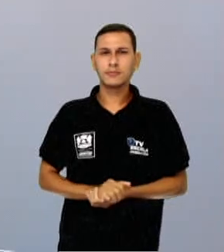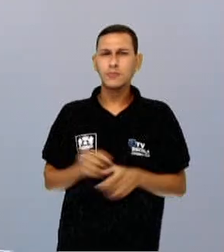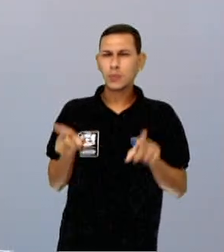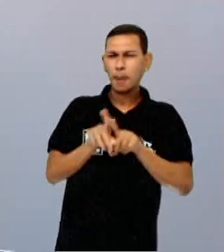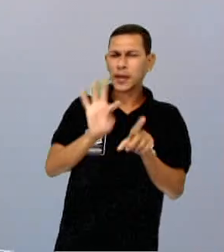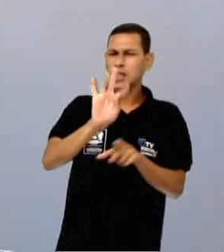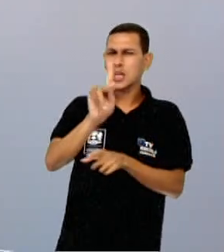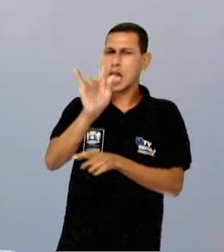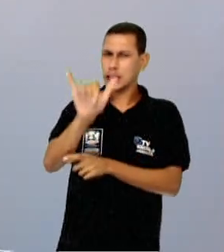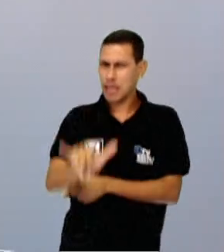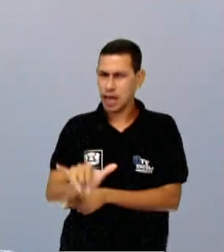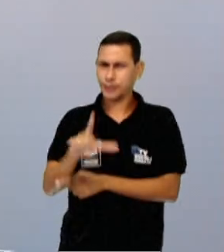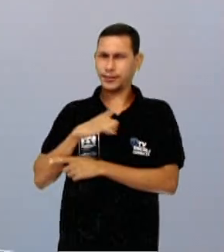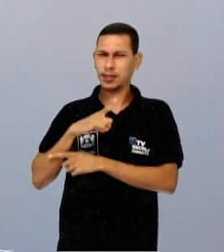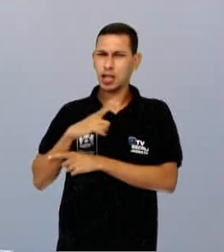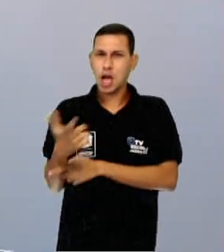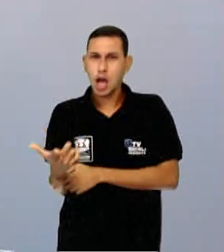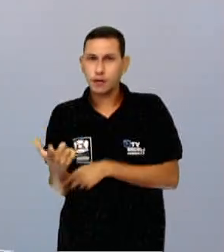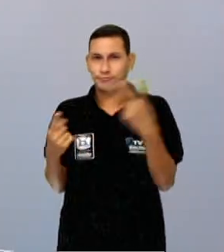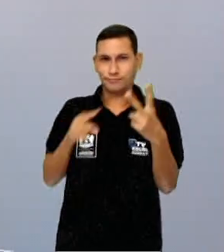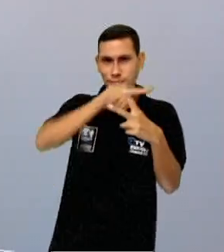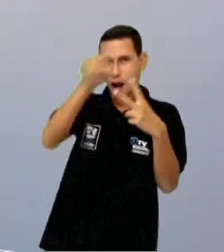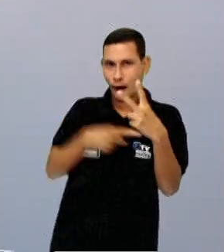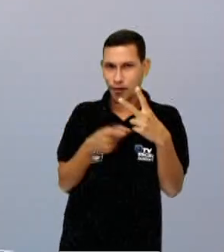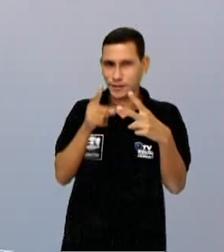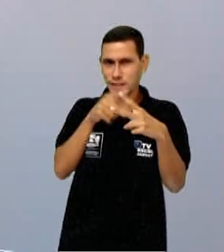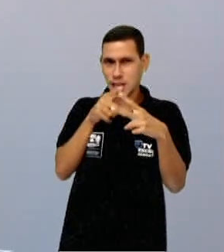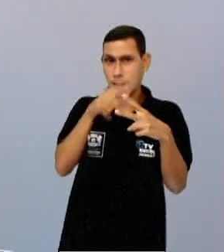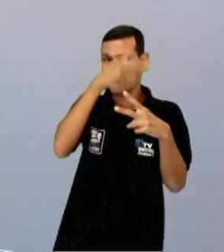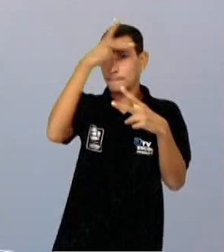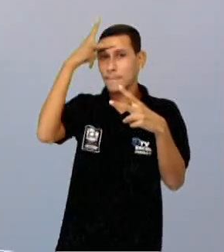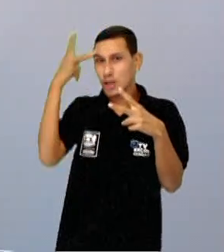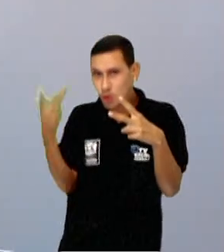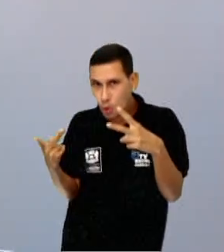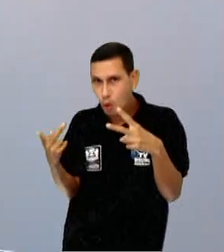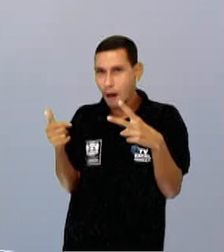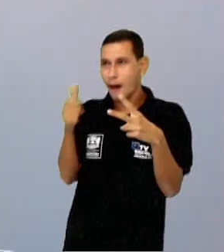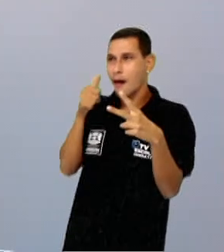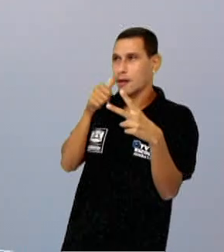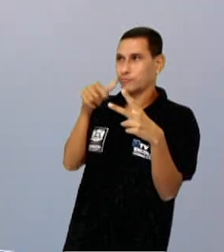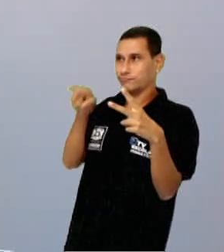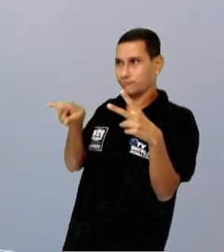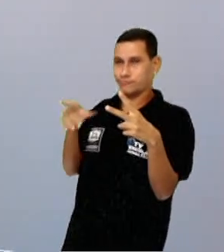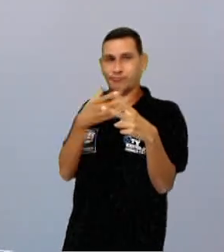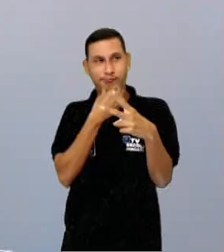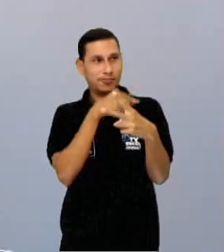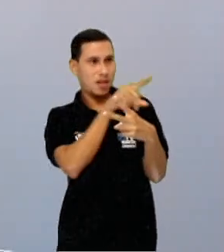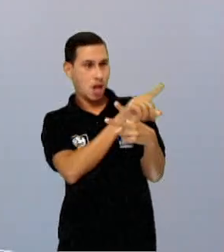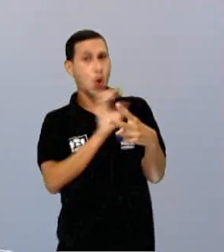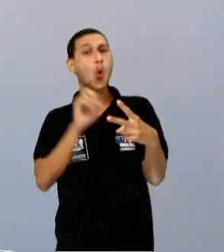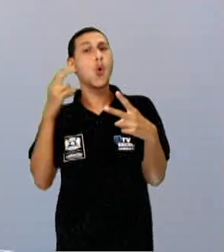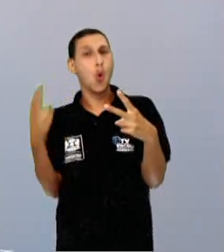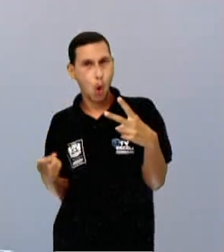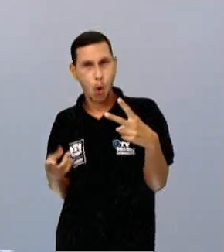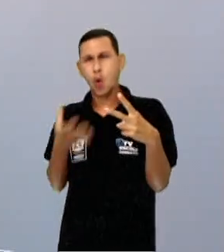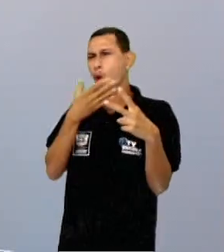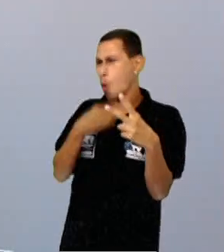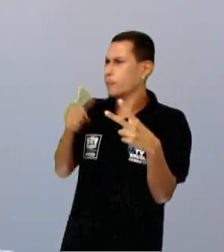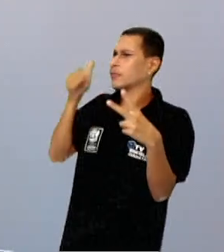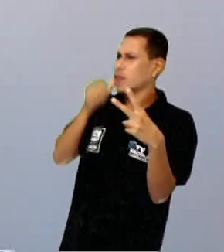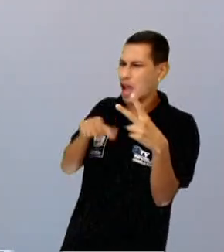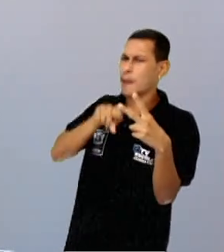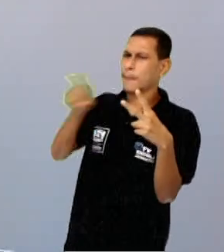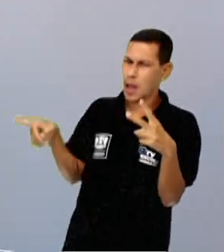caso de dei Eu tenho tanto para pessoas só para eles só para elas ou para eles e elas